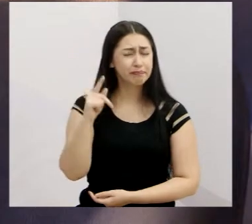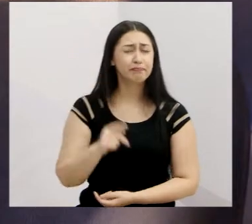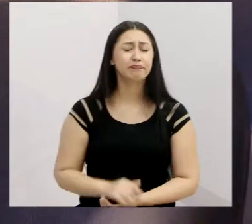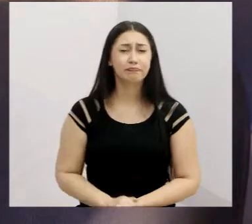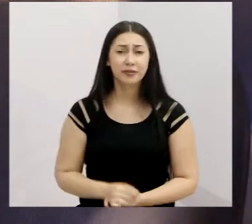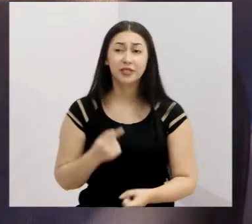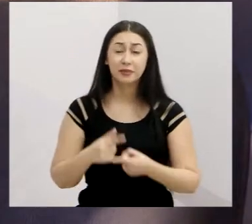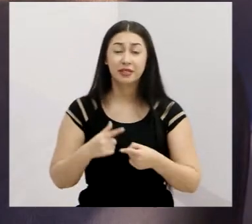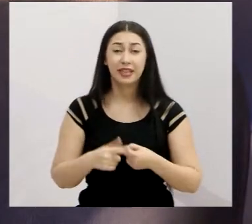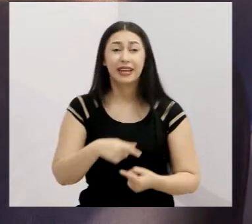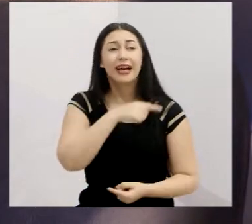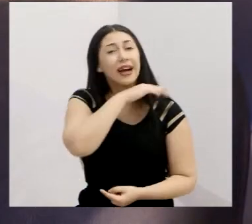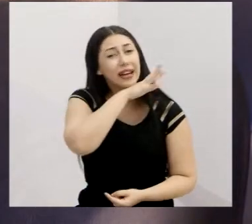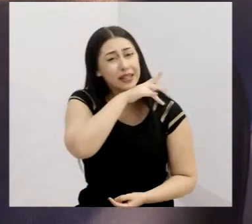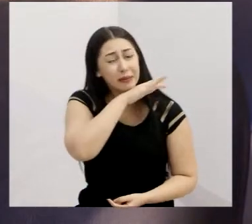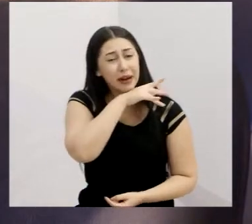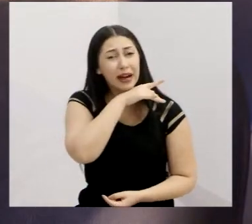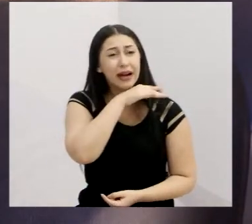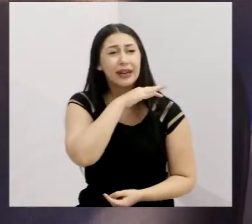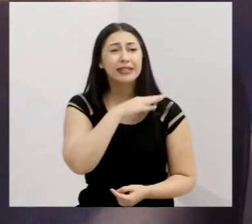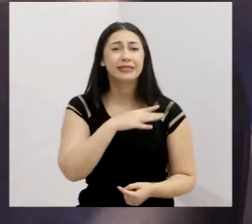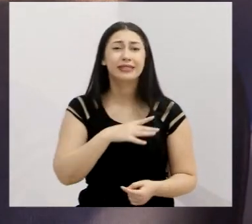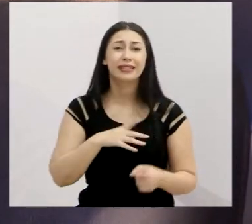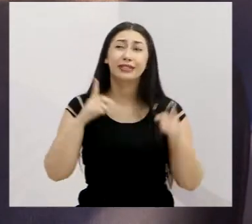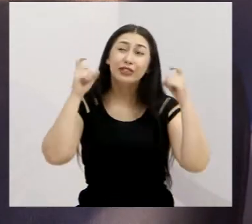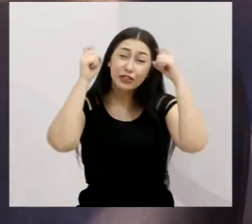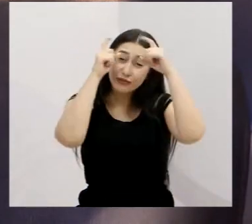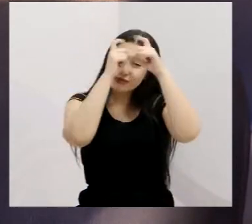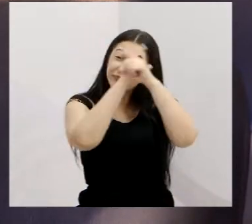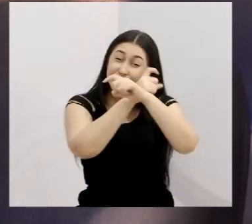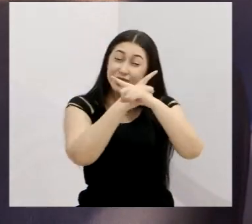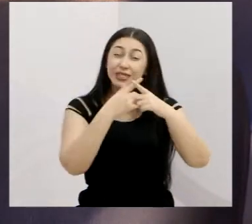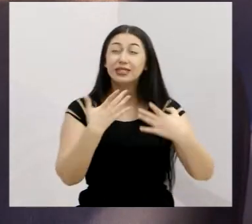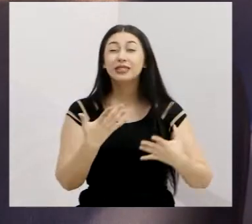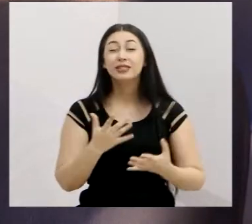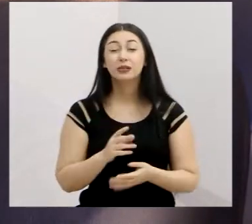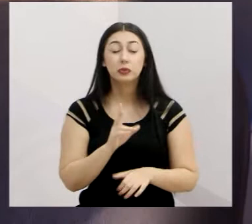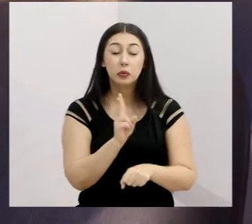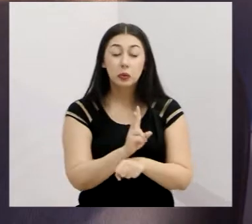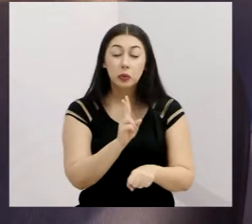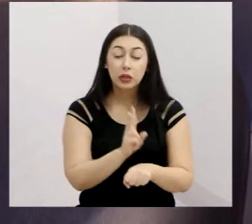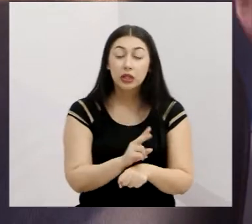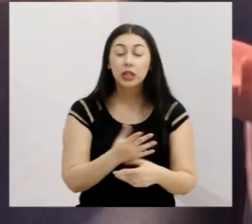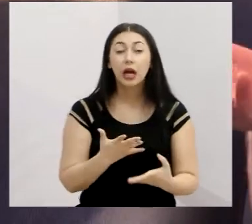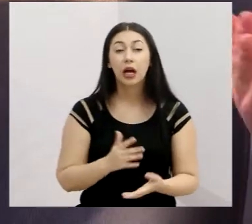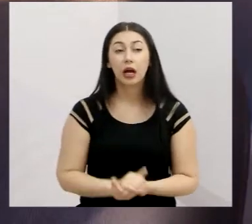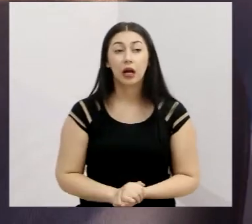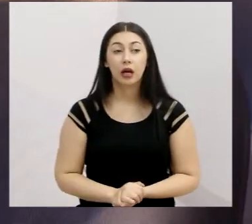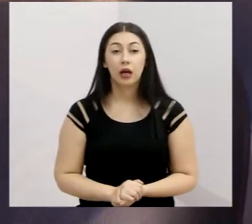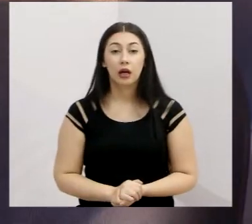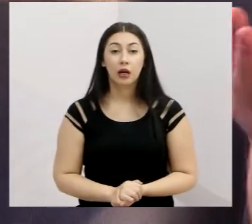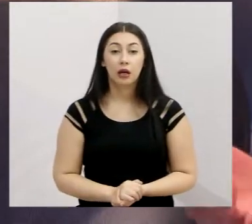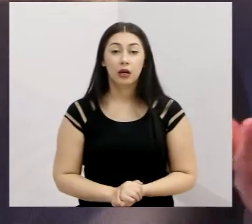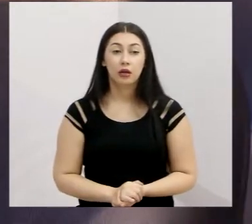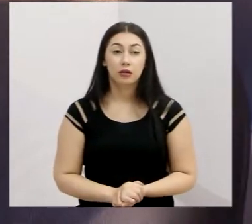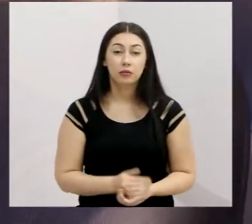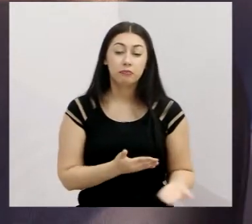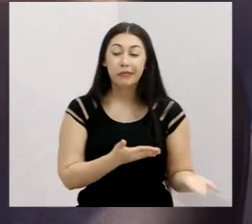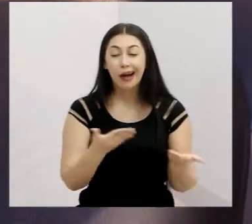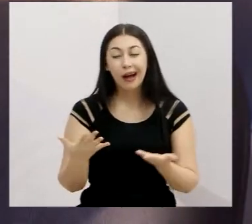é animais especiais são muito difícil de ser doados muito difícil de colocá-los para